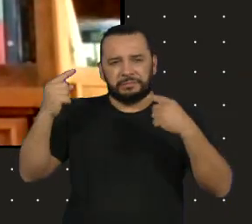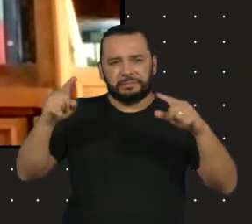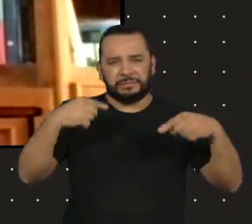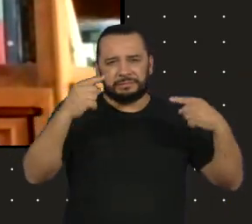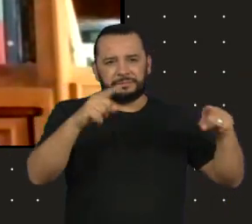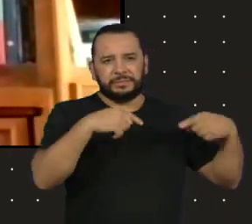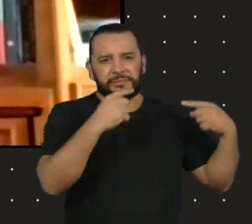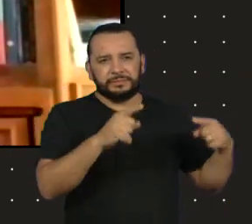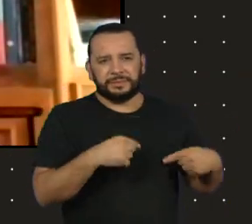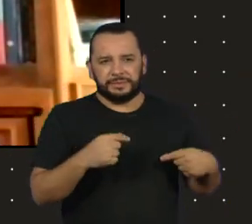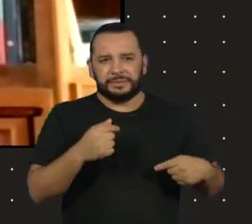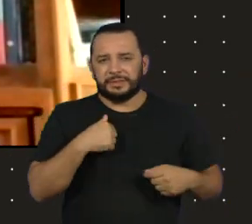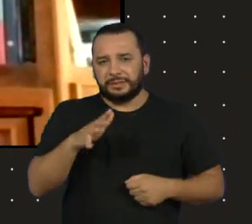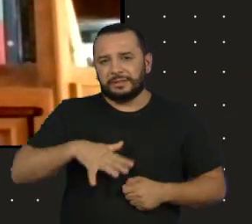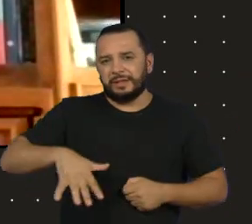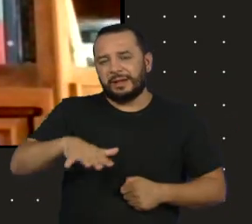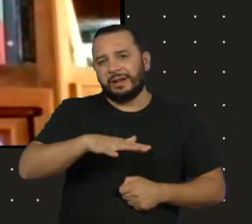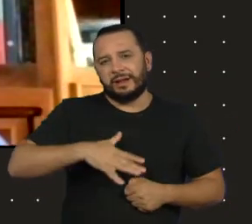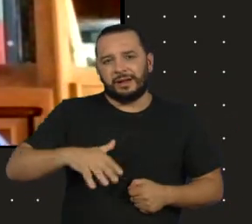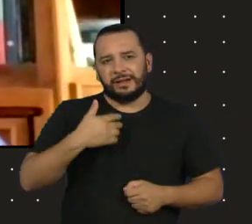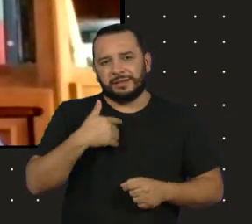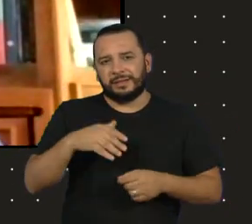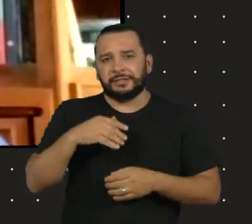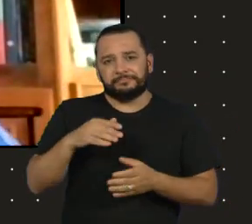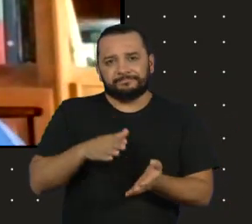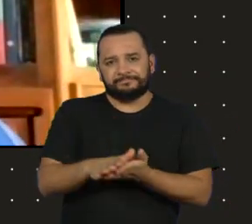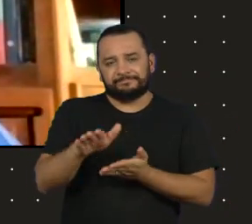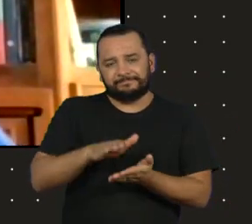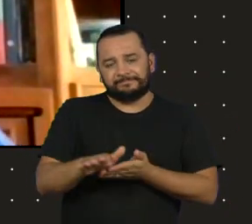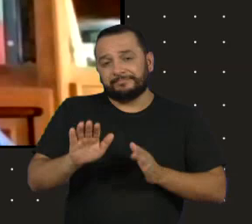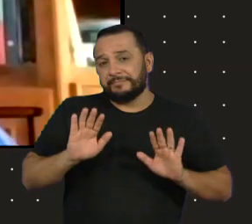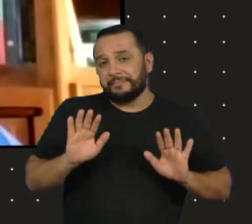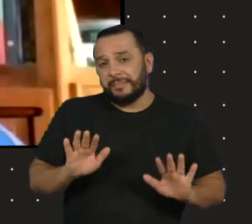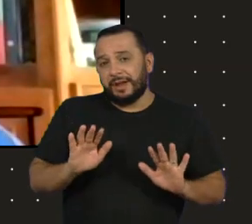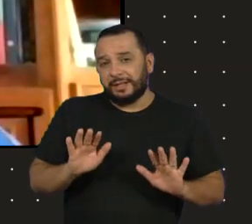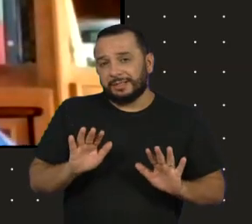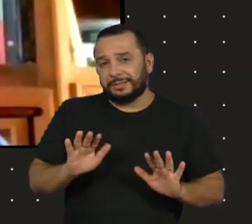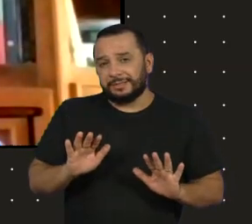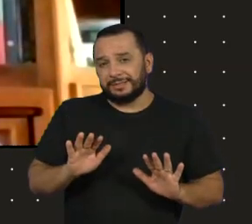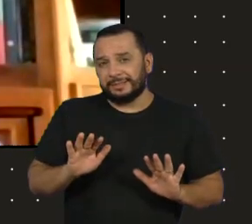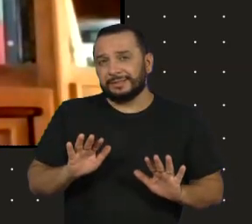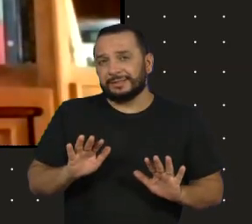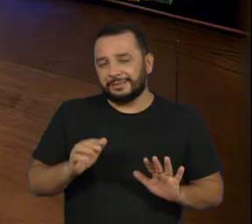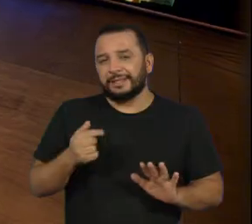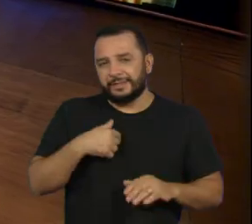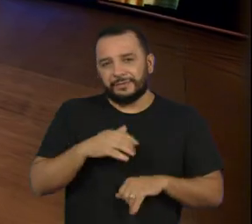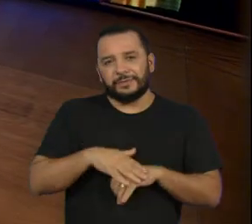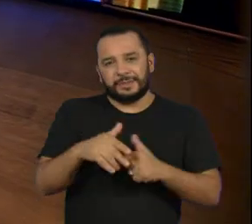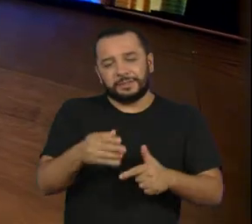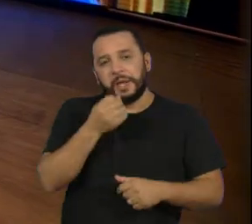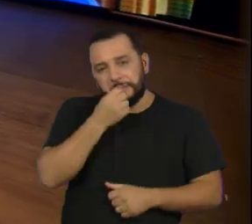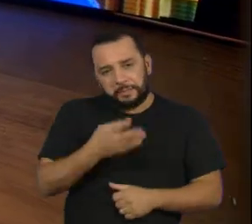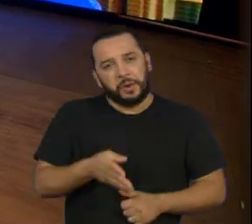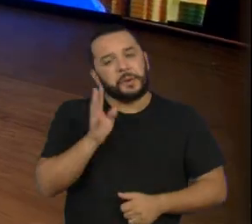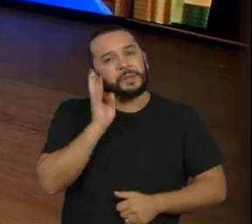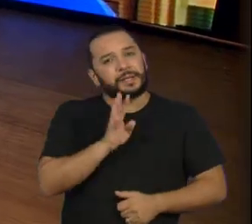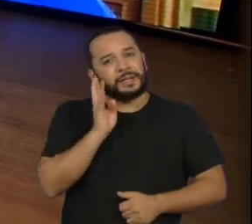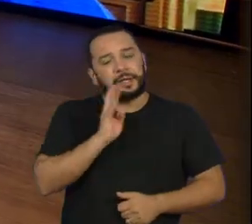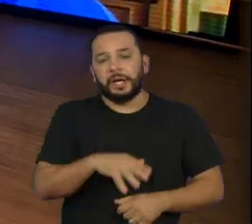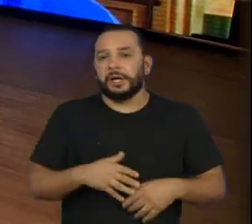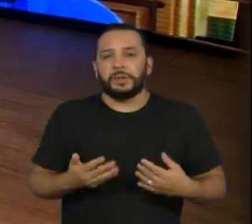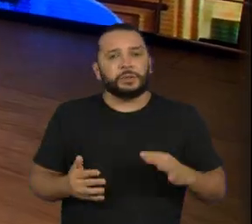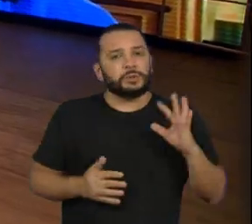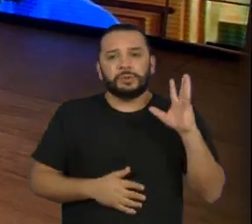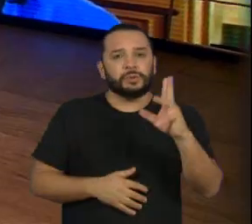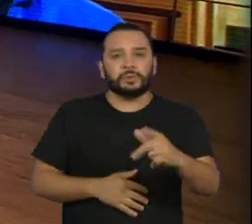naturais no processo e no mercado editorial. Mas, mais uma vez, gente, eu fiz, é bom, foi